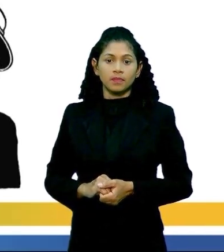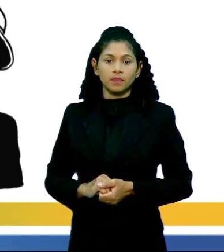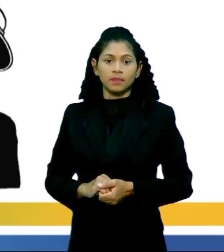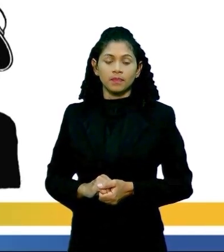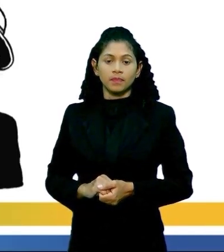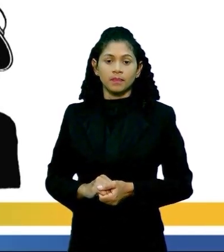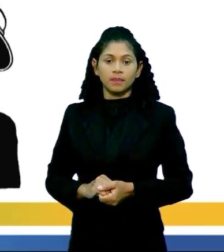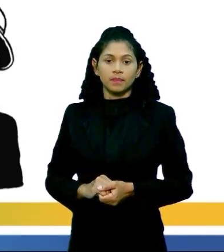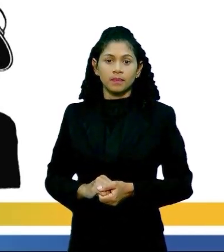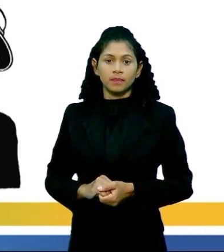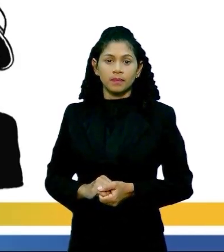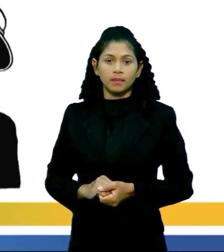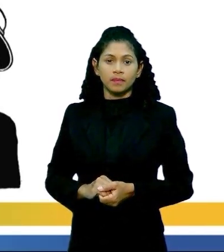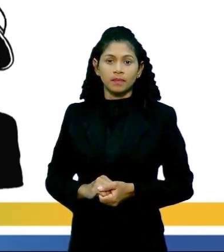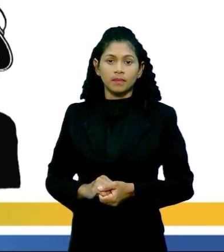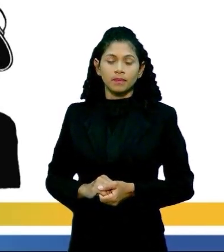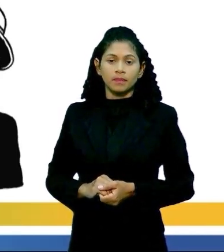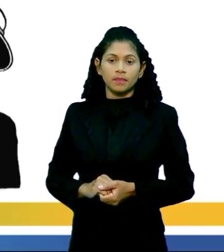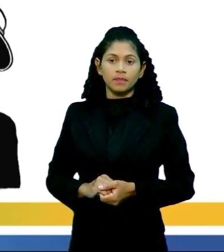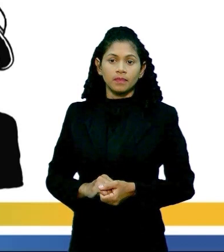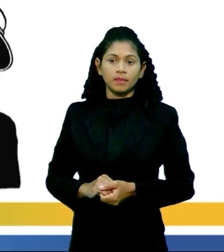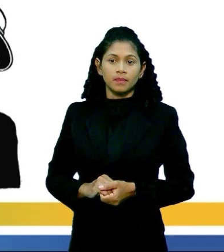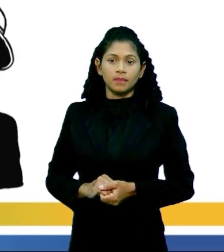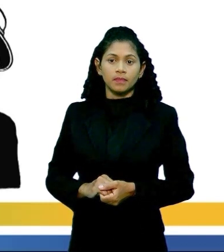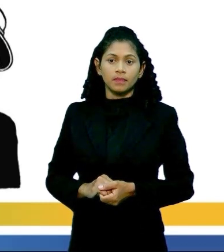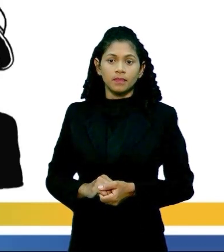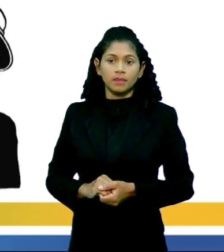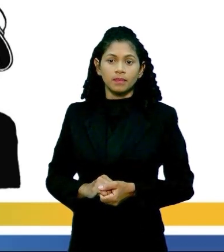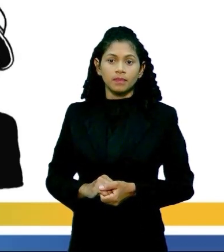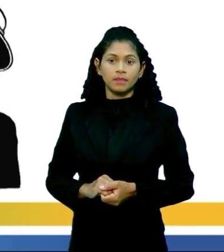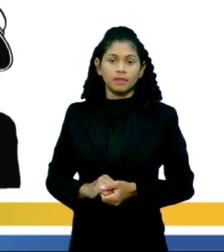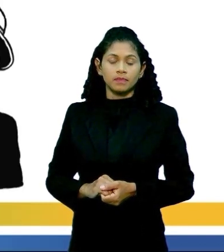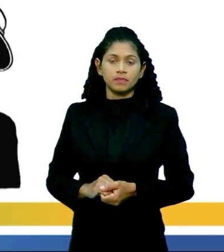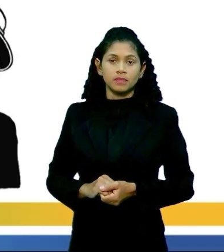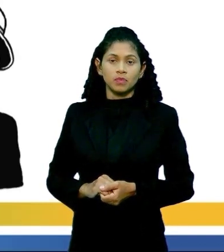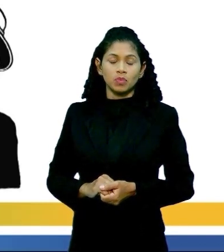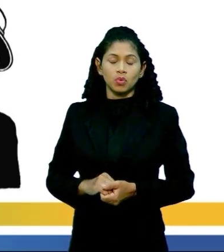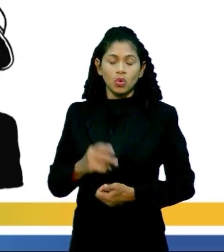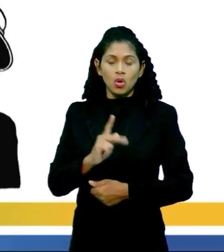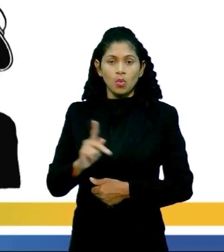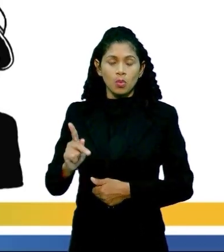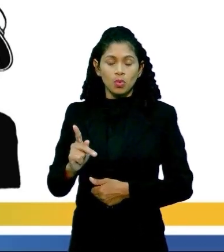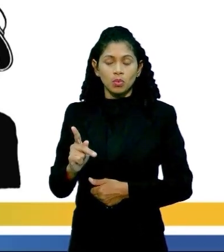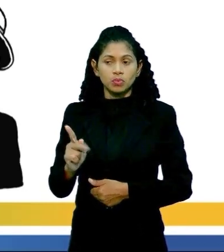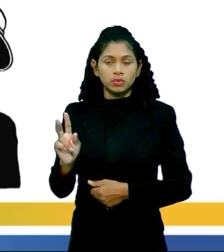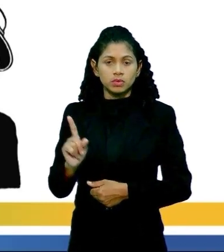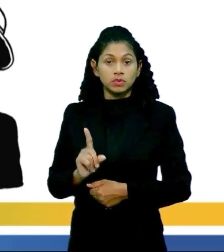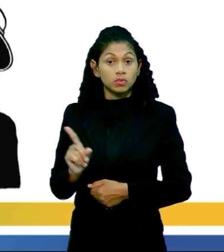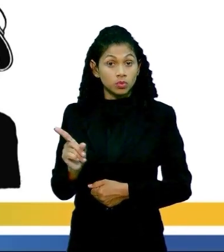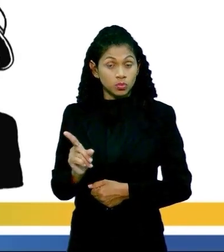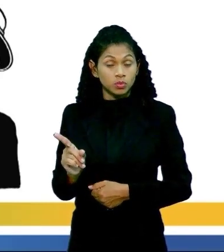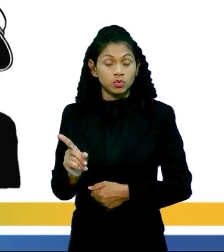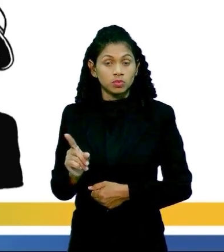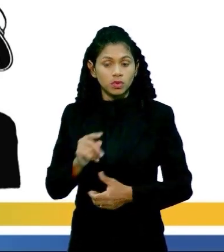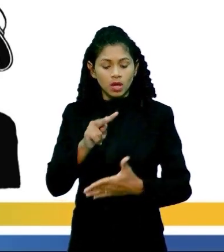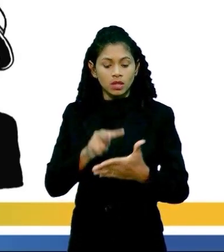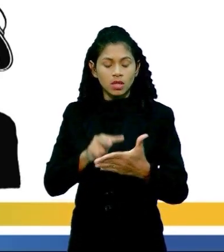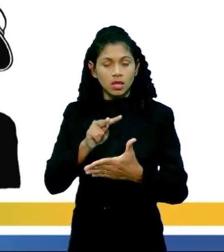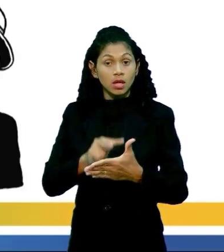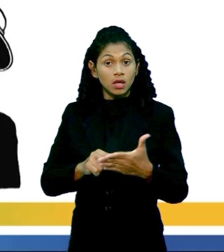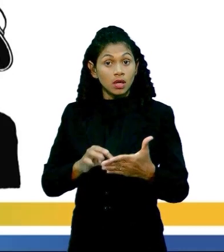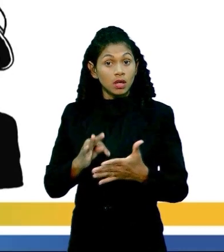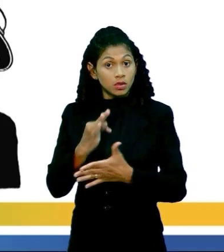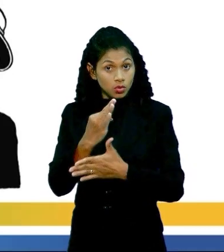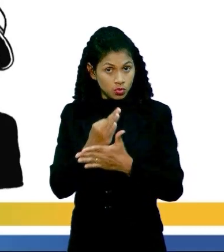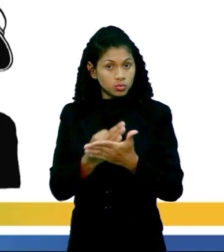sus pulmones mais limpos, ou seja, né, sua fala, o ar mais fresco, os pulmões mais limpos, sua vida